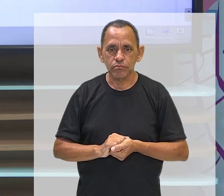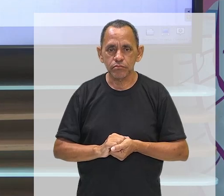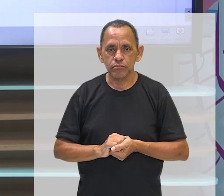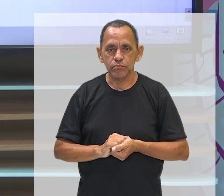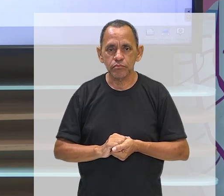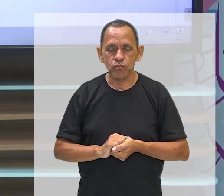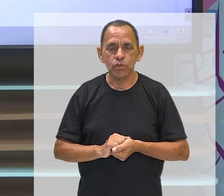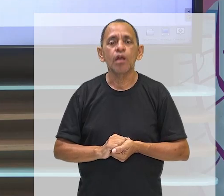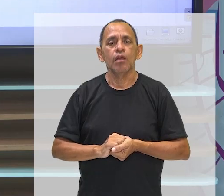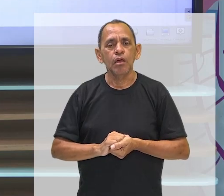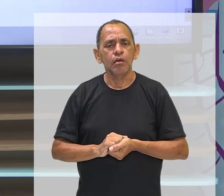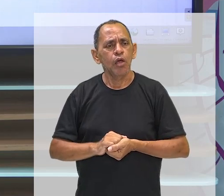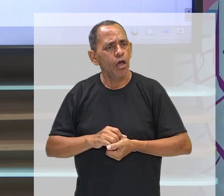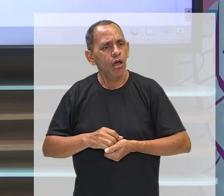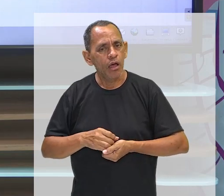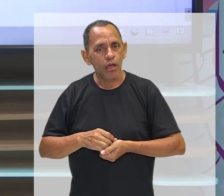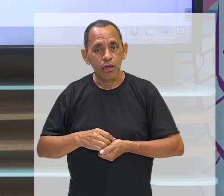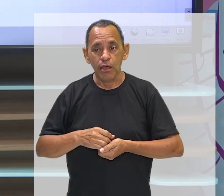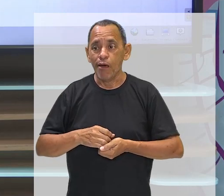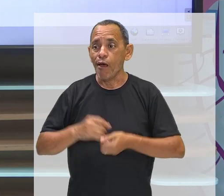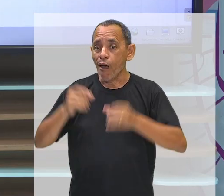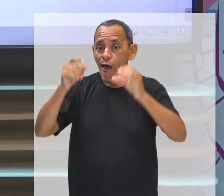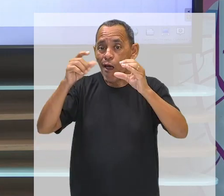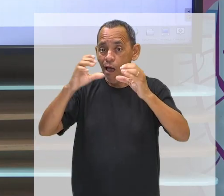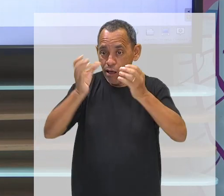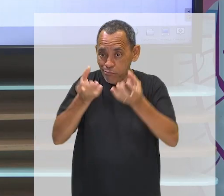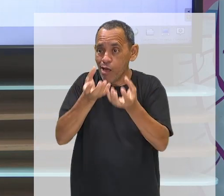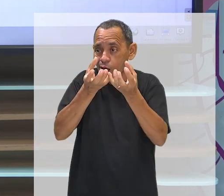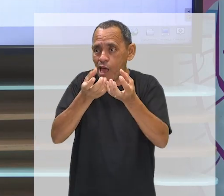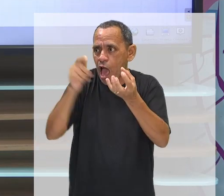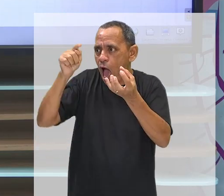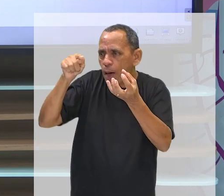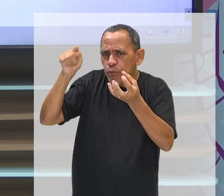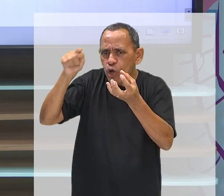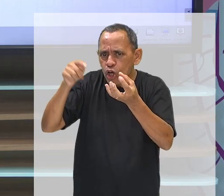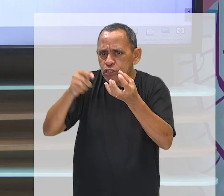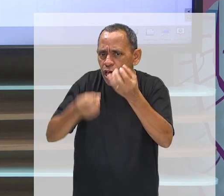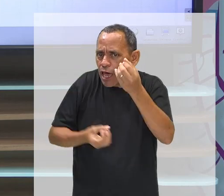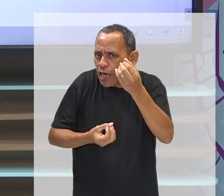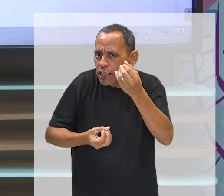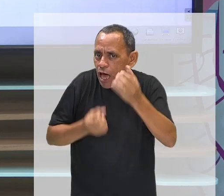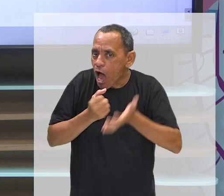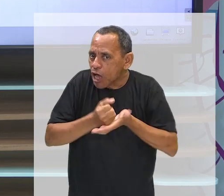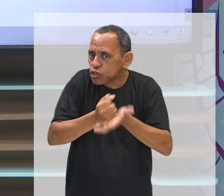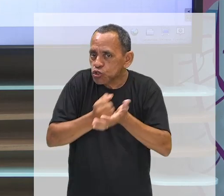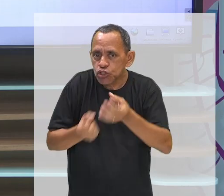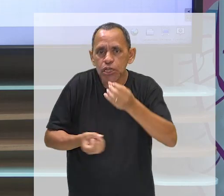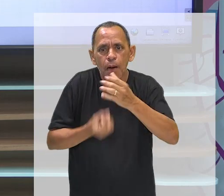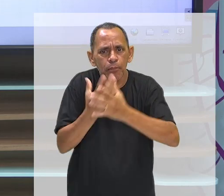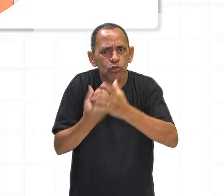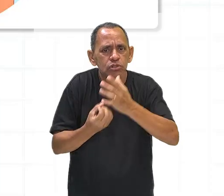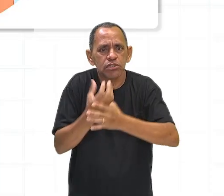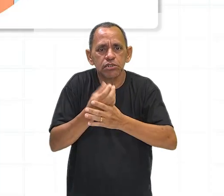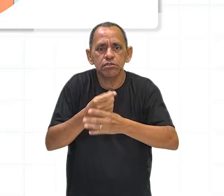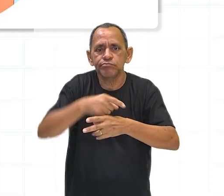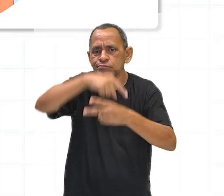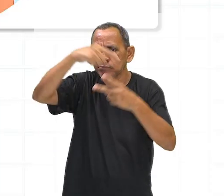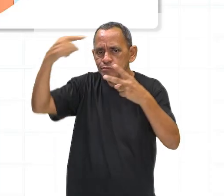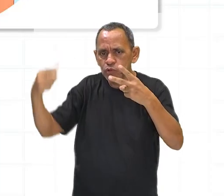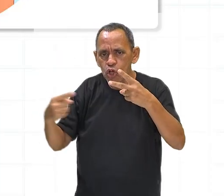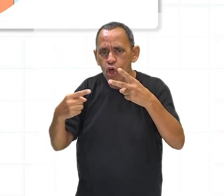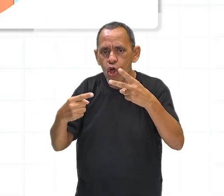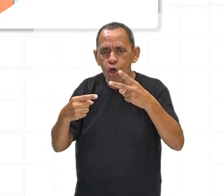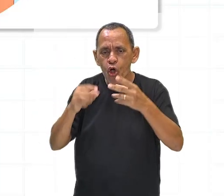produzem aqueles líquidos, as glândulas seminais, por exemplo. Agora a gente vai ver um pouco mais sobre as glândulas bulbouretrais. Dá uma olhada aí na